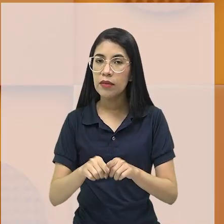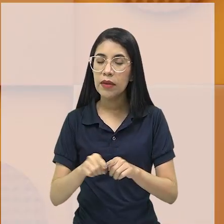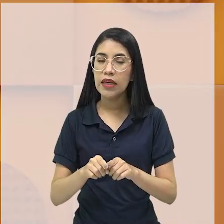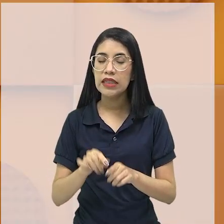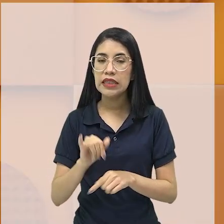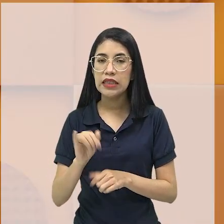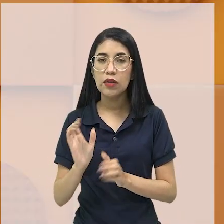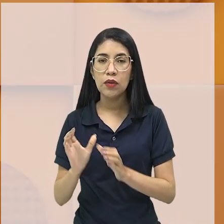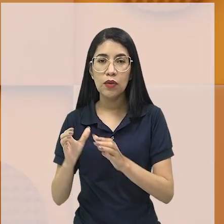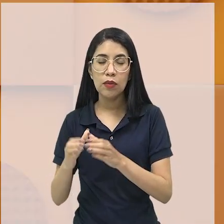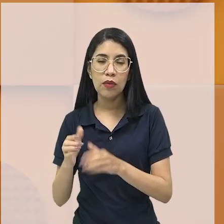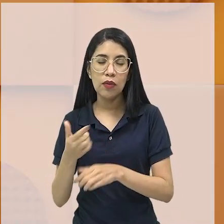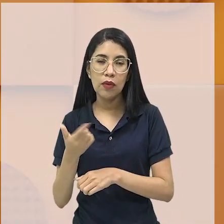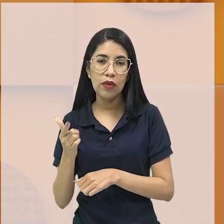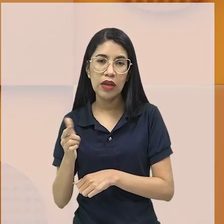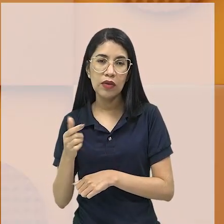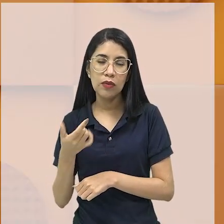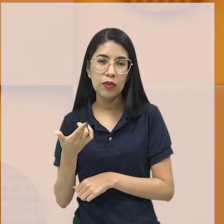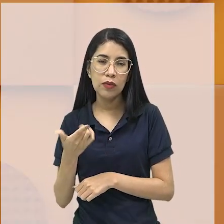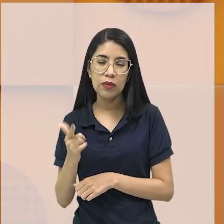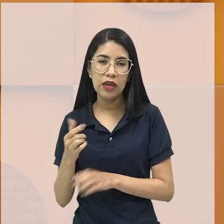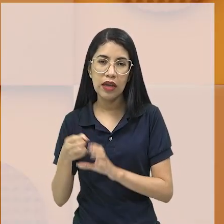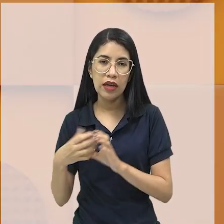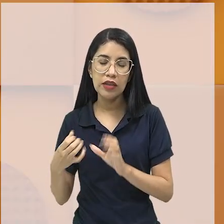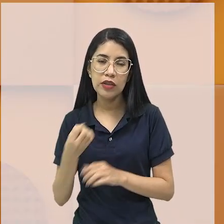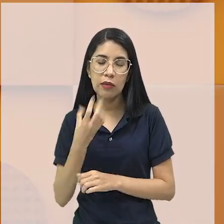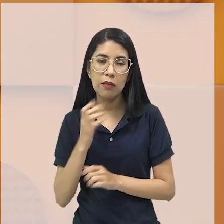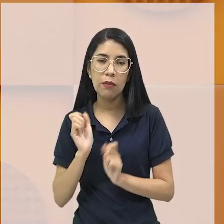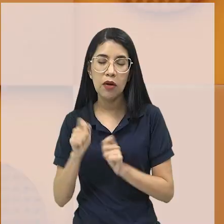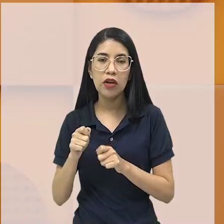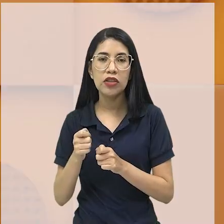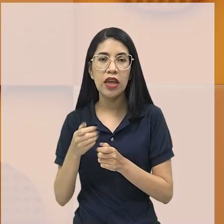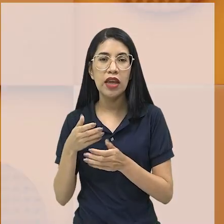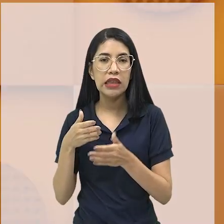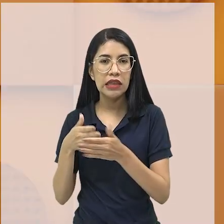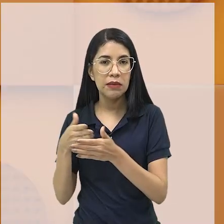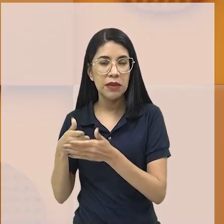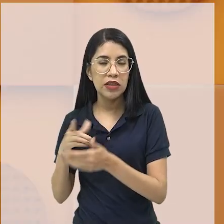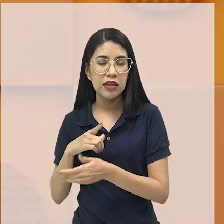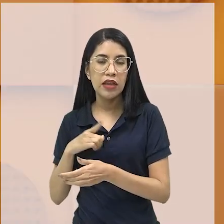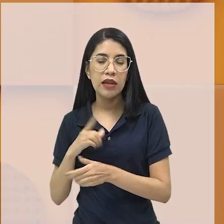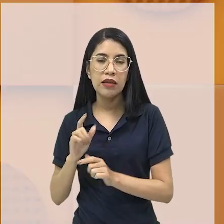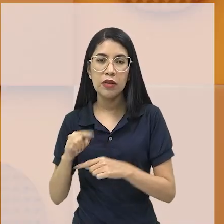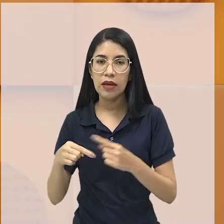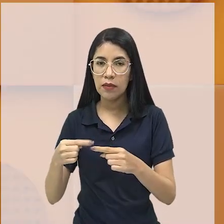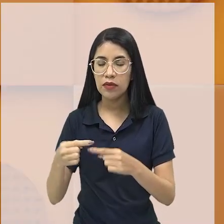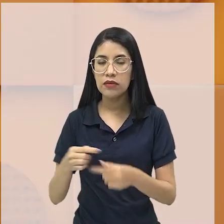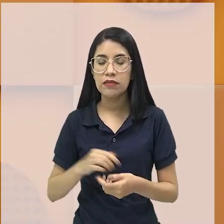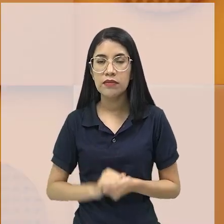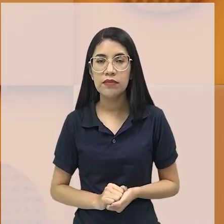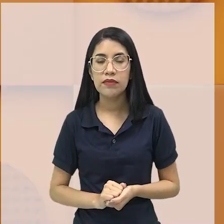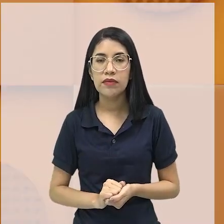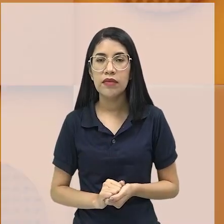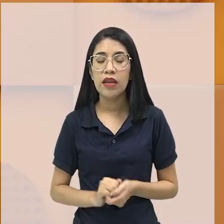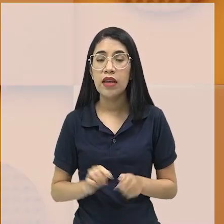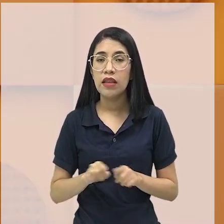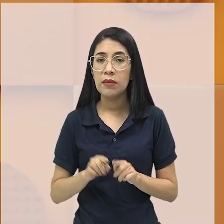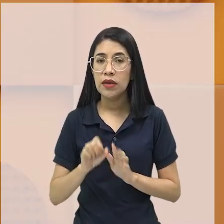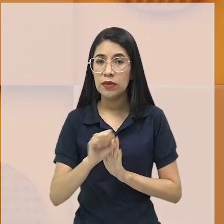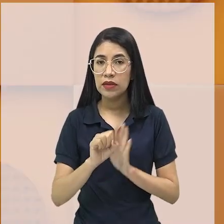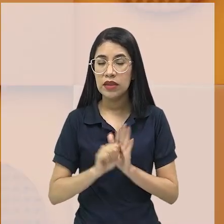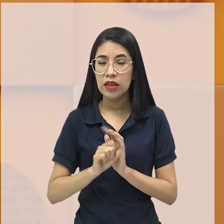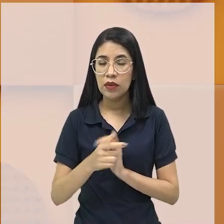que não têm características tão atrativas poderiam se limitar, tá? Então é importante lembrar também que, principalmente ali no